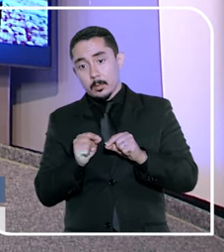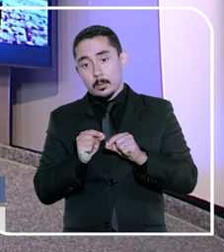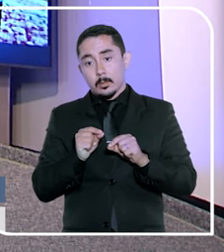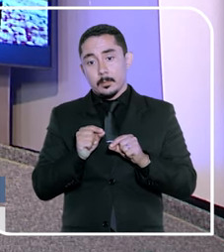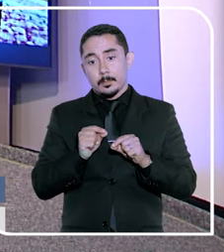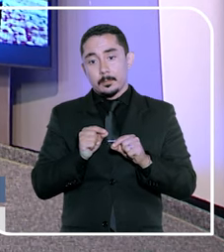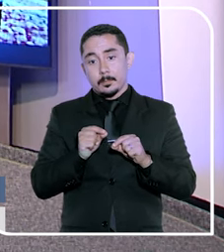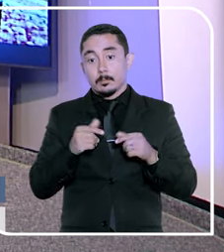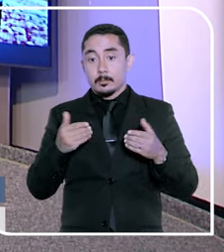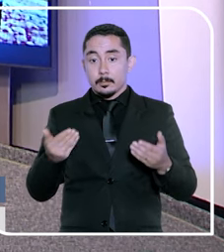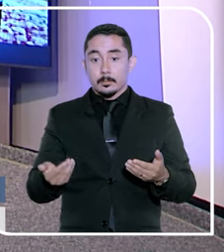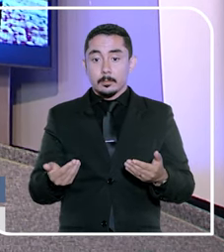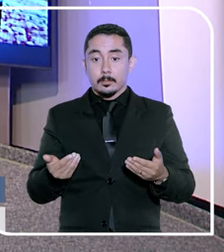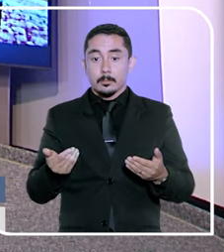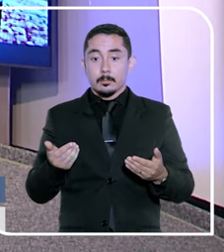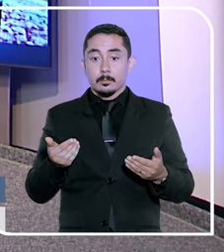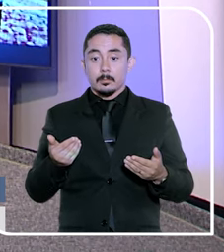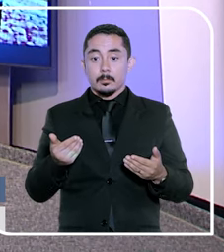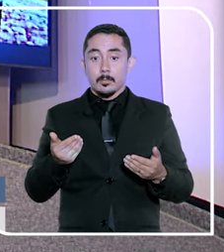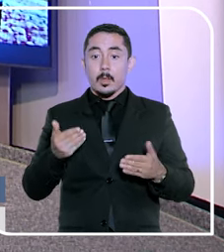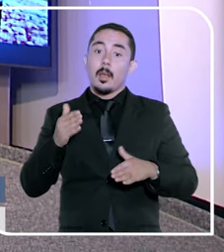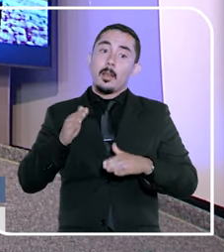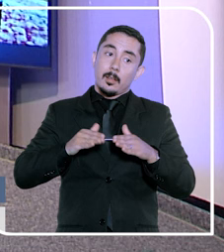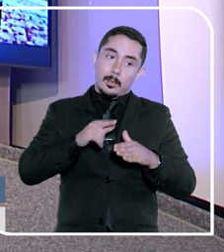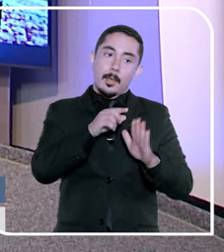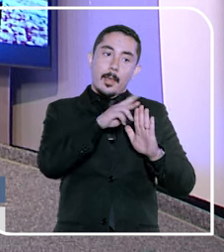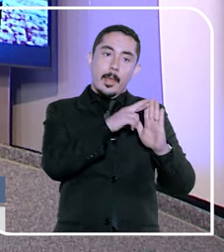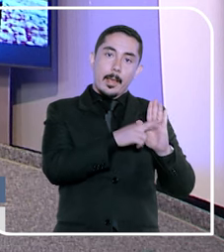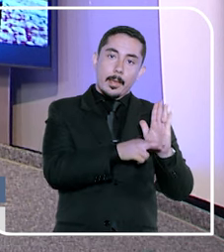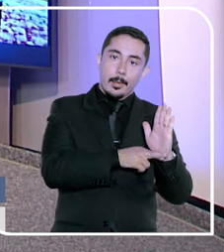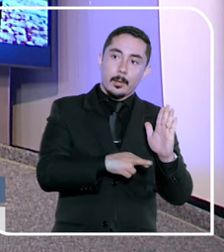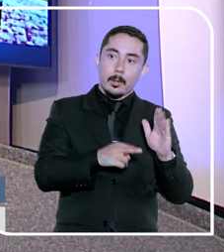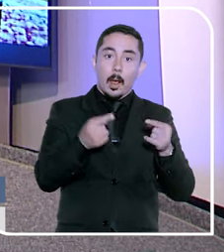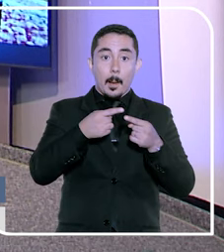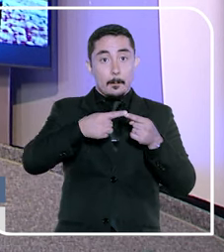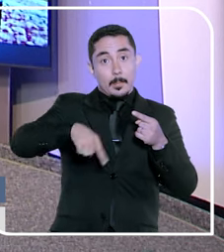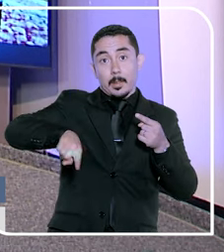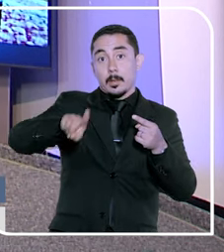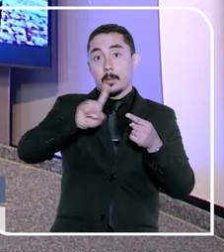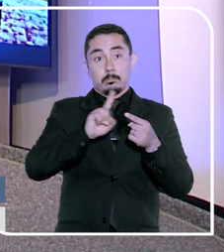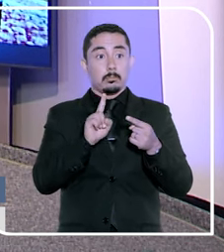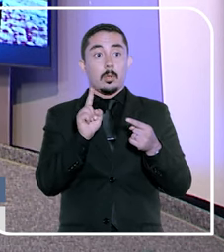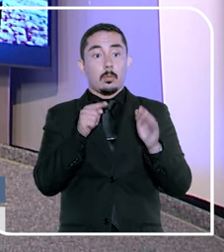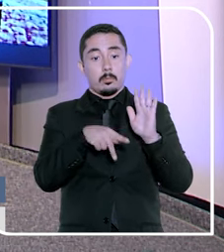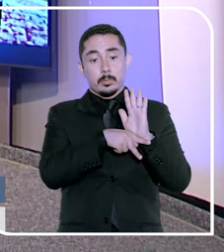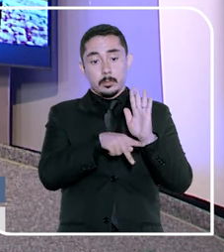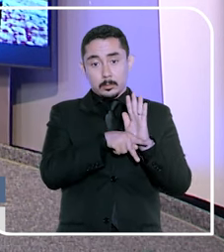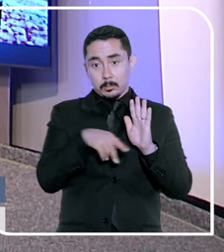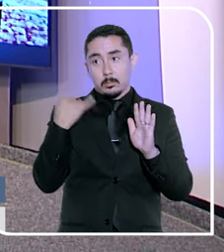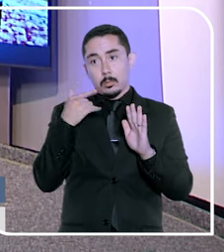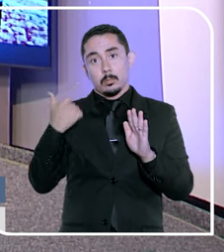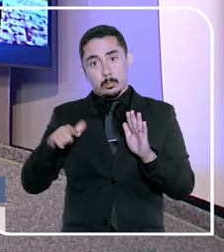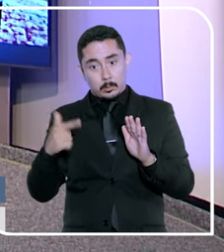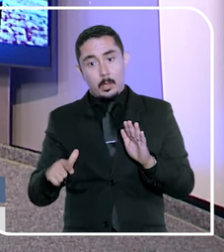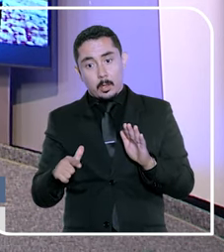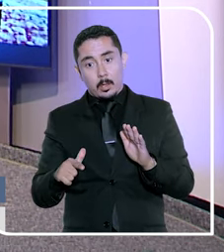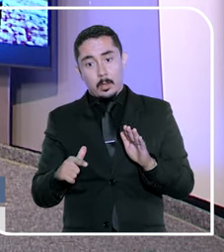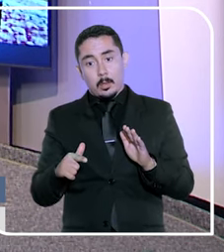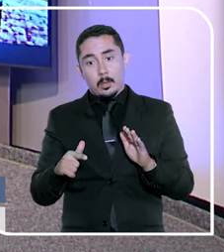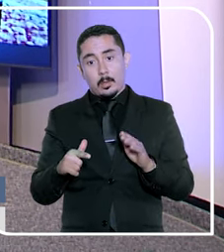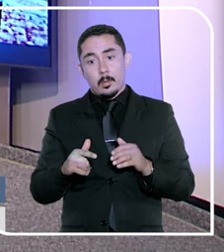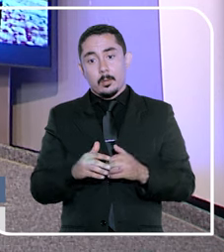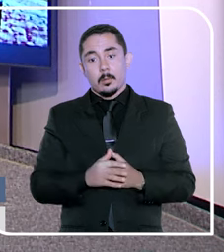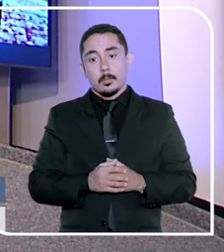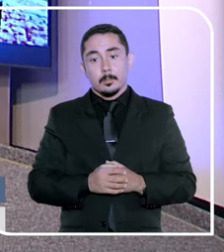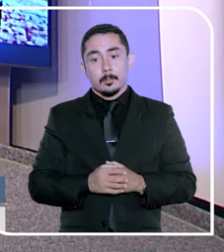isso apesar de a regra ser a não aplicação ou não reconhecimento da insignificância dos crimes praticados contra a administração